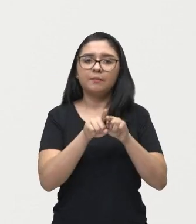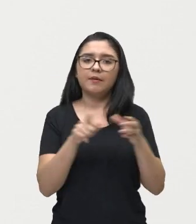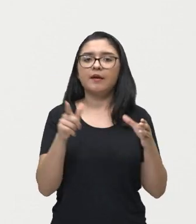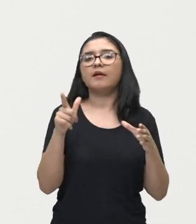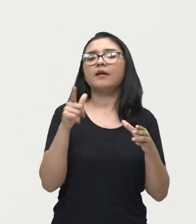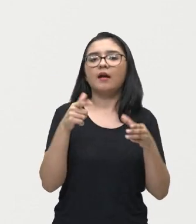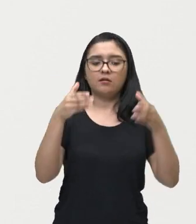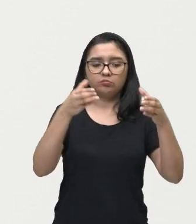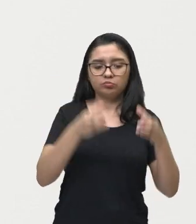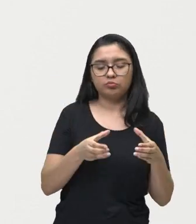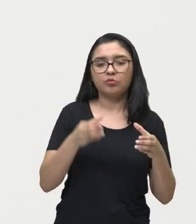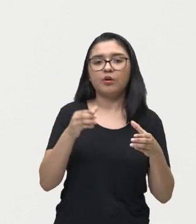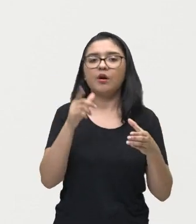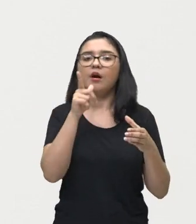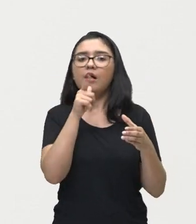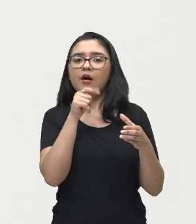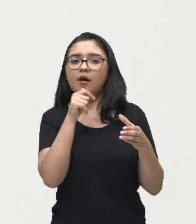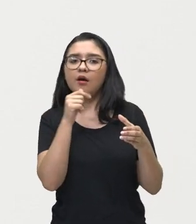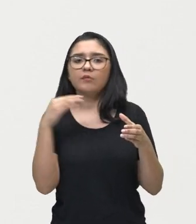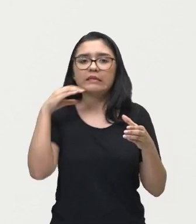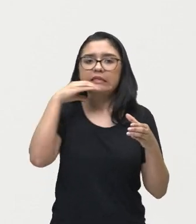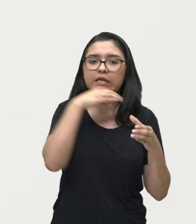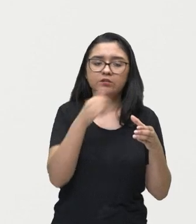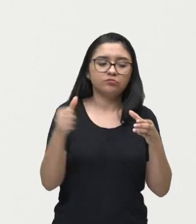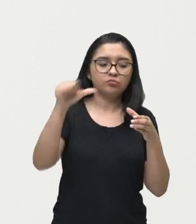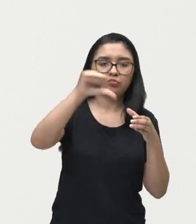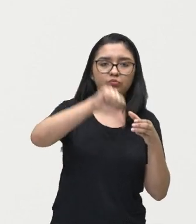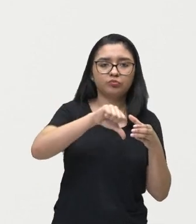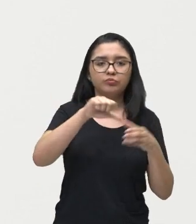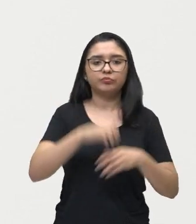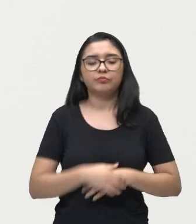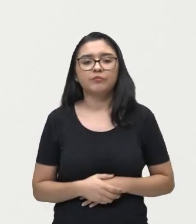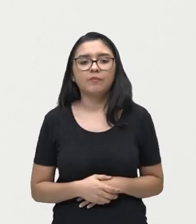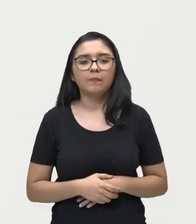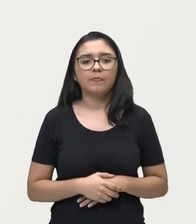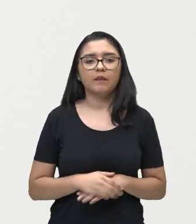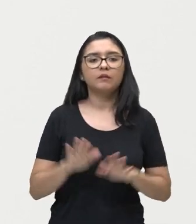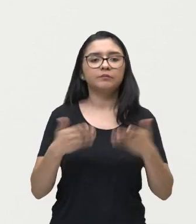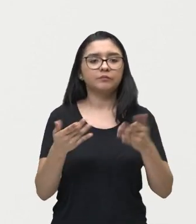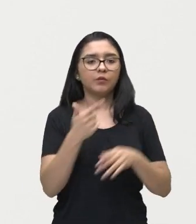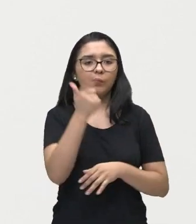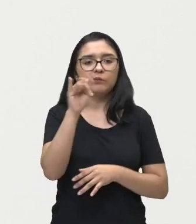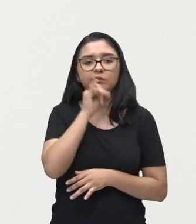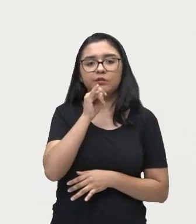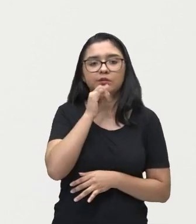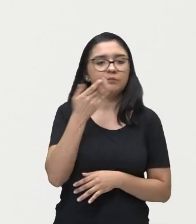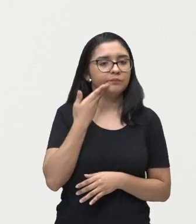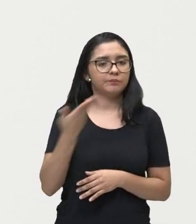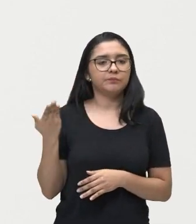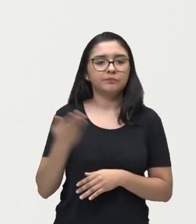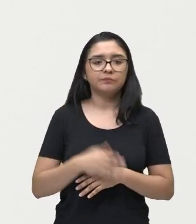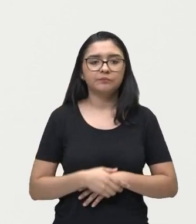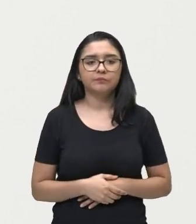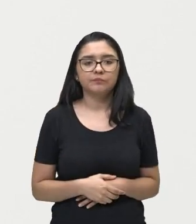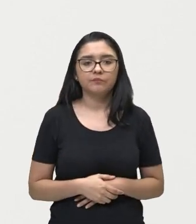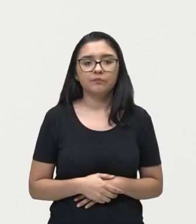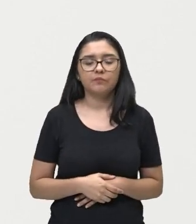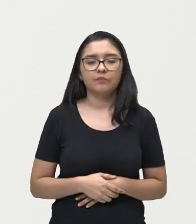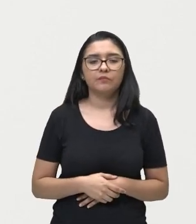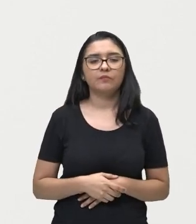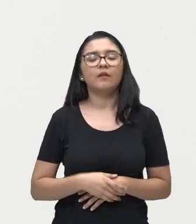aí as correntes de convecção. Aí temos também o seguinte